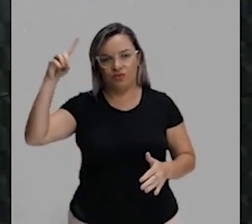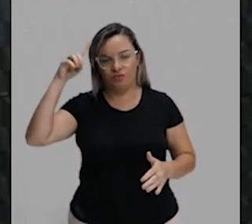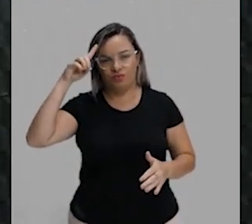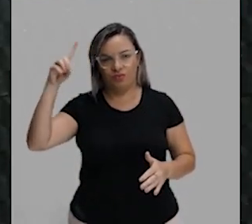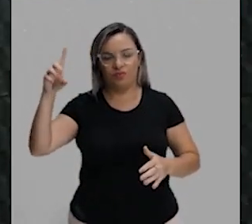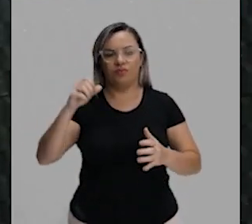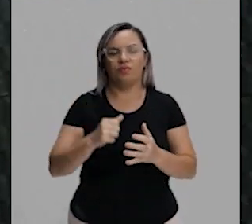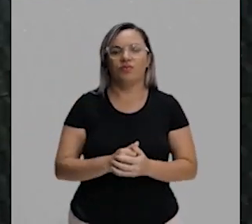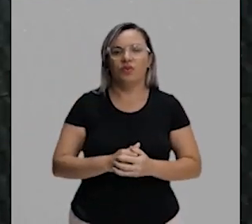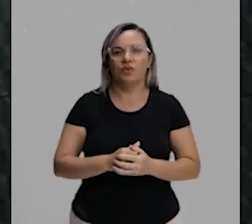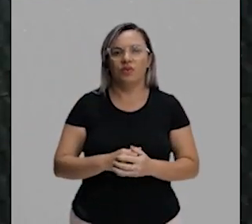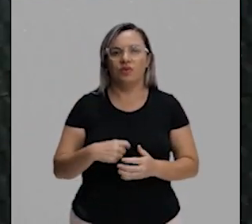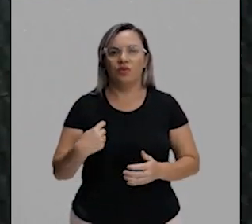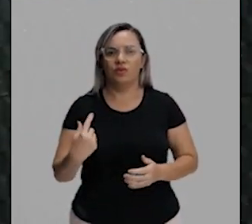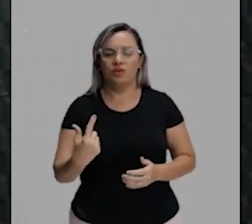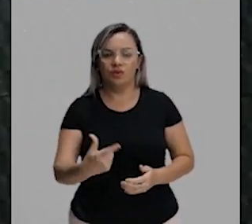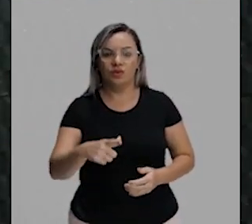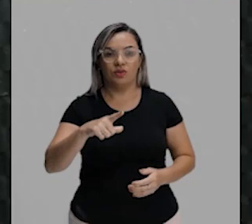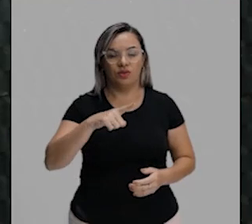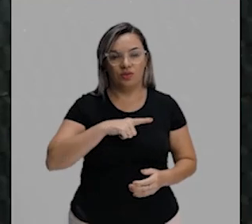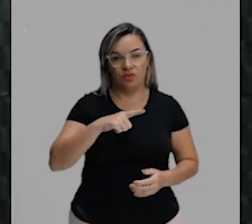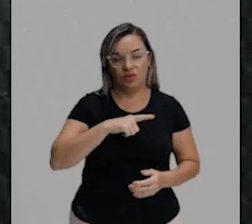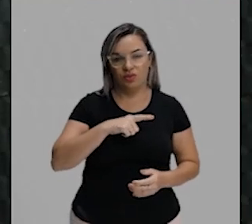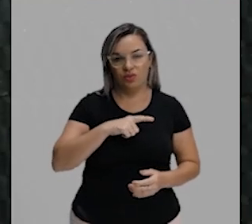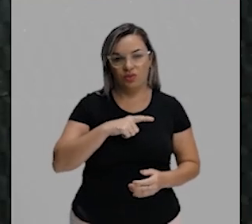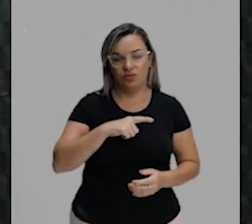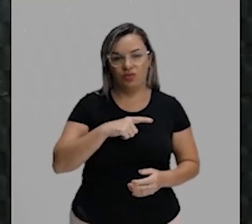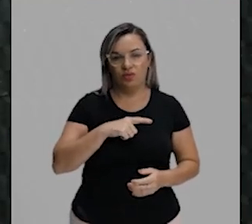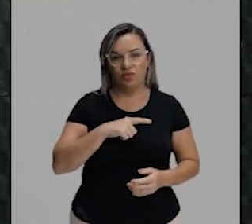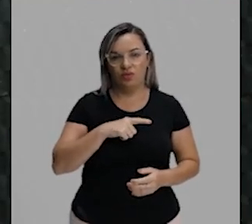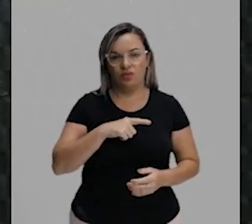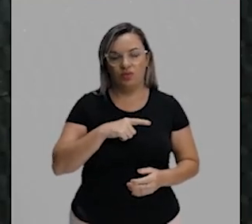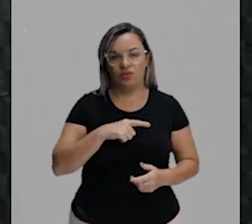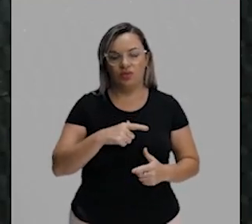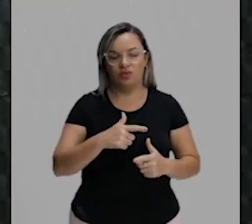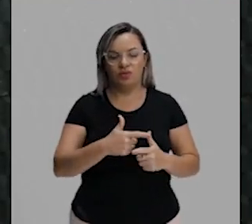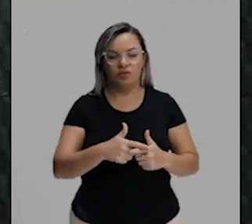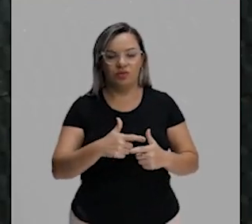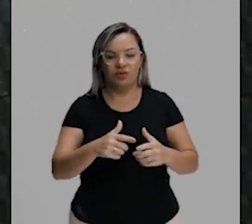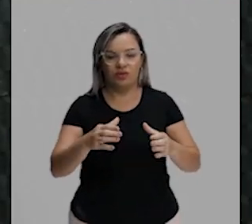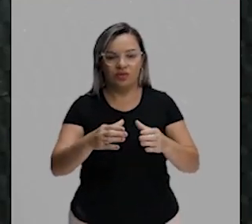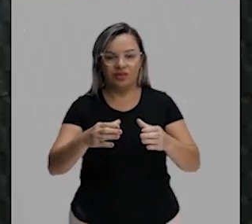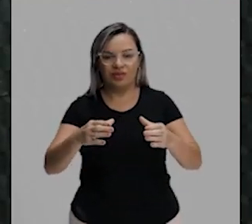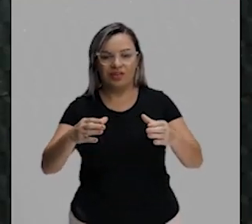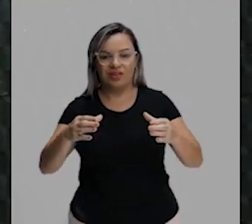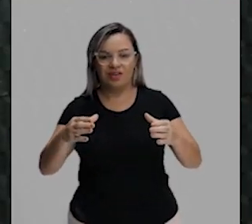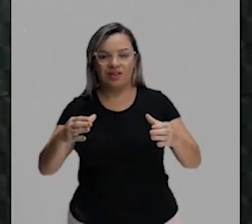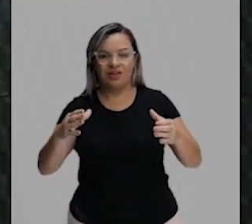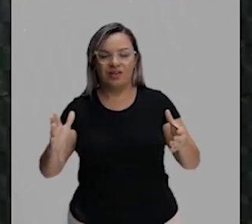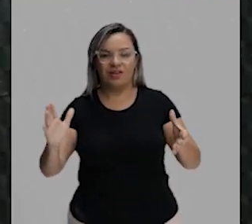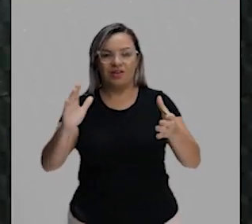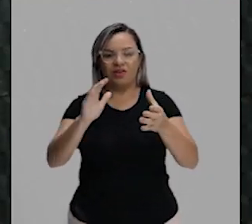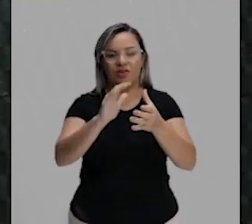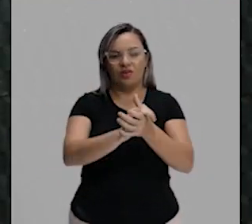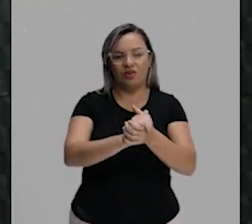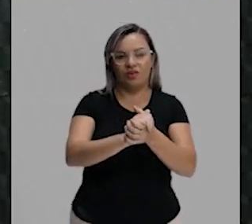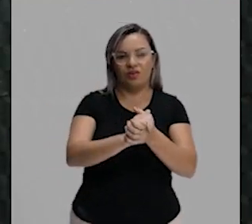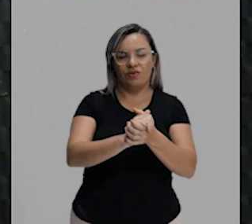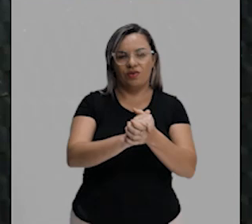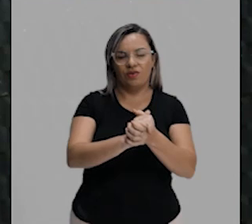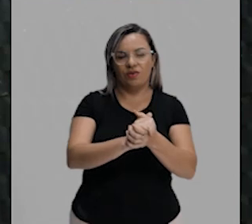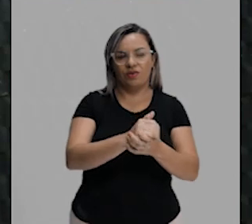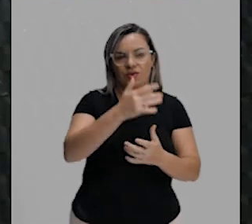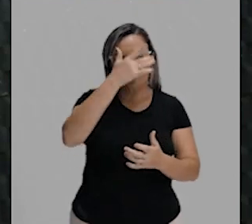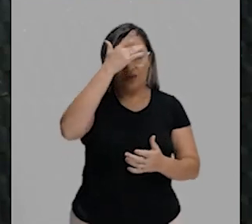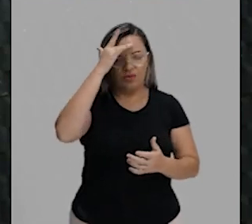Nós temos casos no Brasil, por exemplo, que há uma grande quantidade de casamentos consanguíneos.